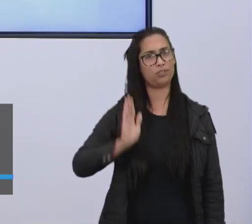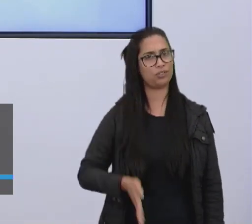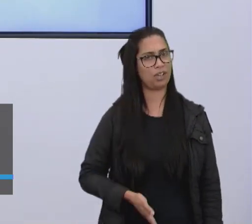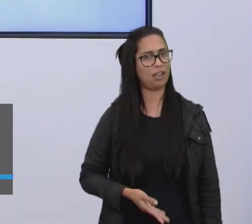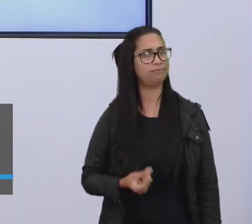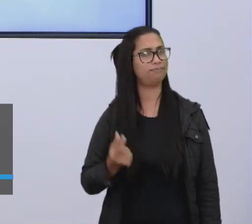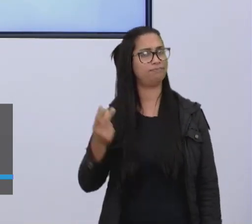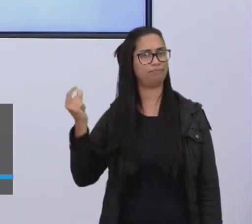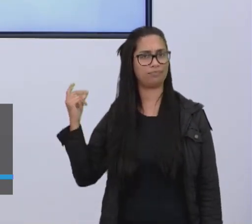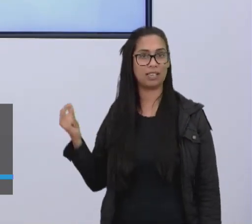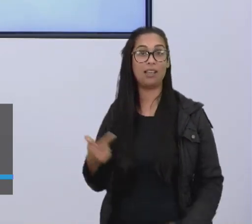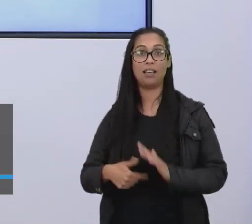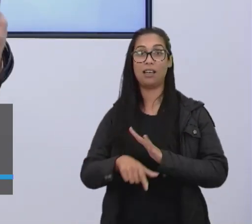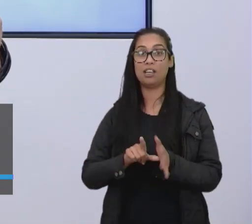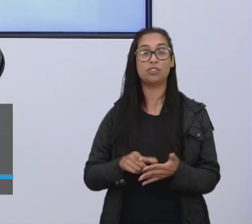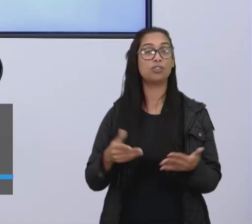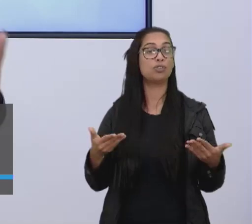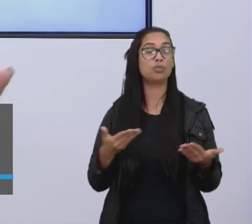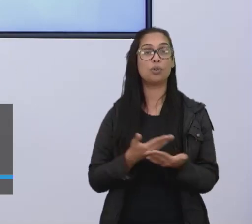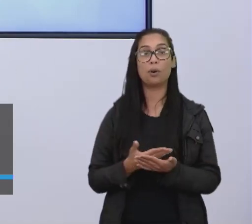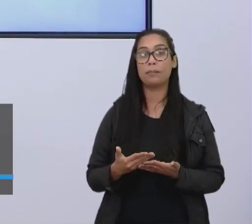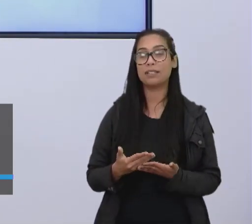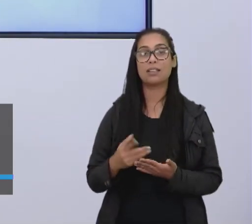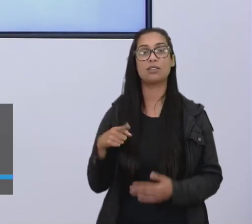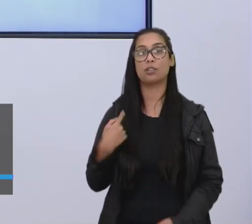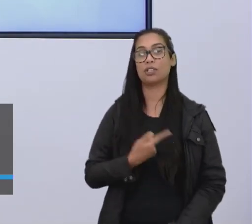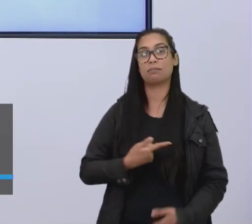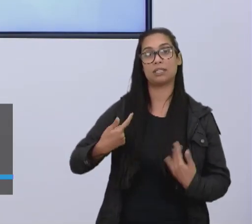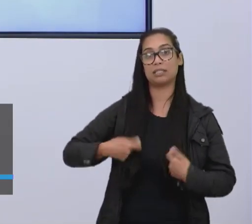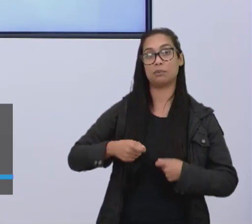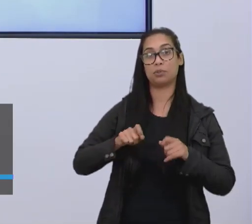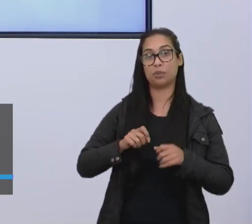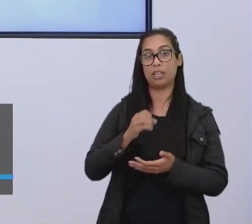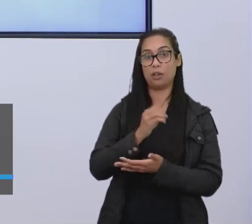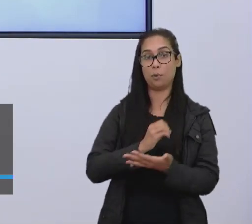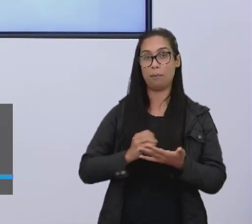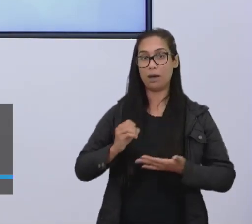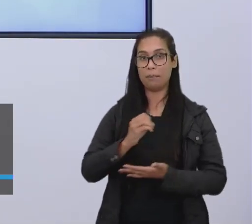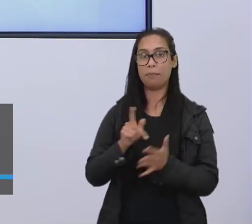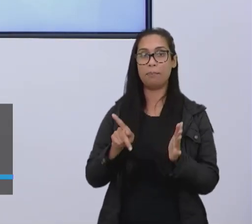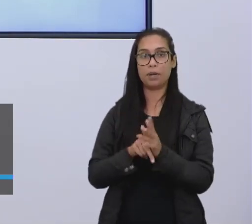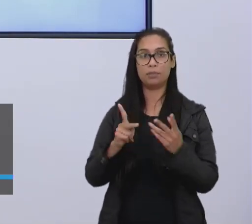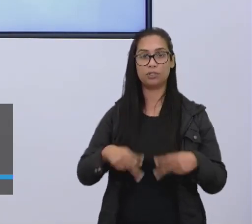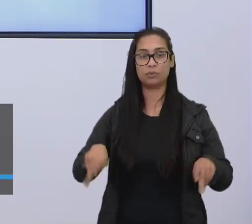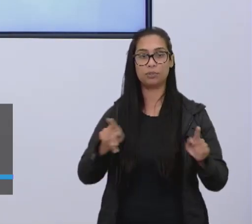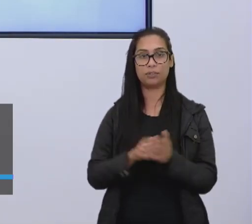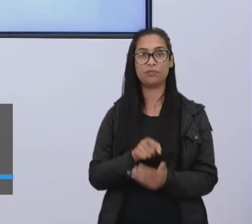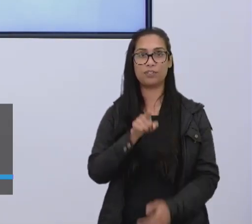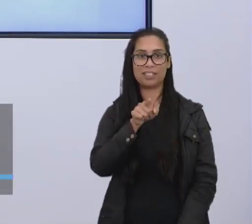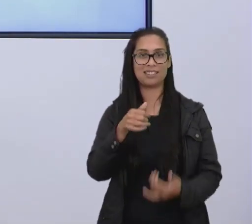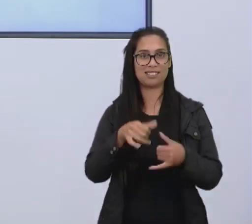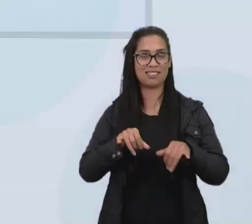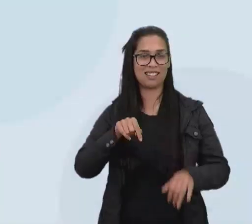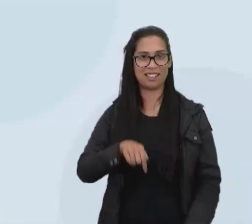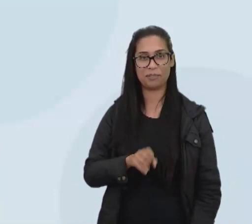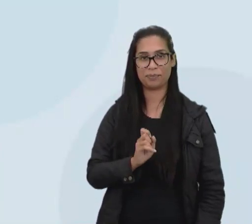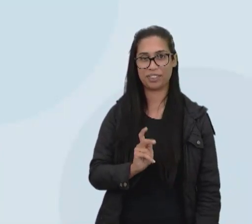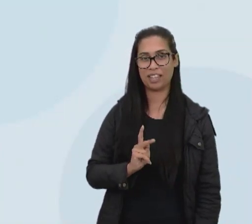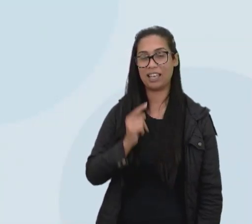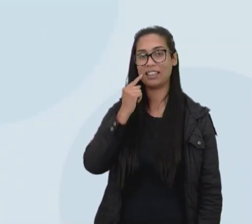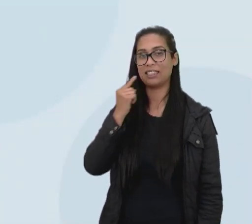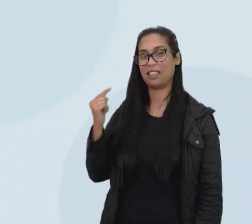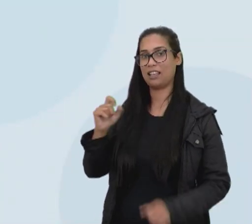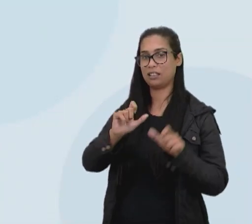gente, antes de começar efetivamente, a gente vai para lá o nosso mapa do shopping, que é o Você Está Aqui. Então vai aparecer para vocês